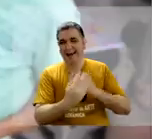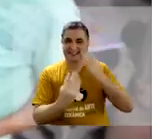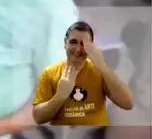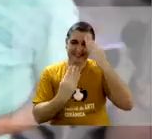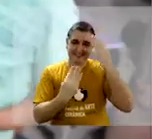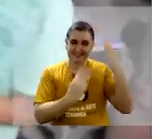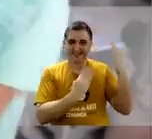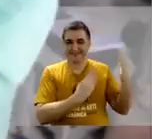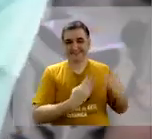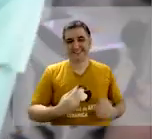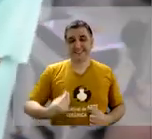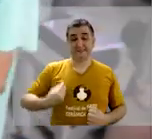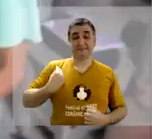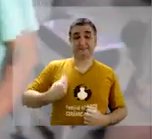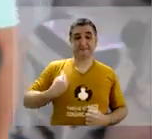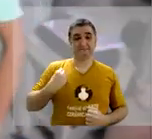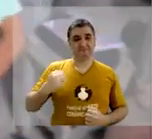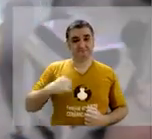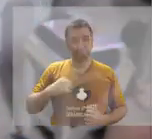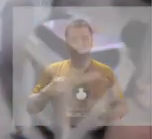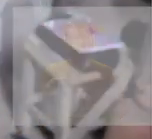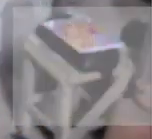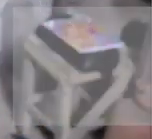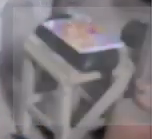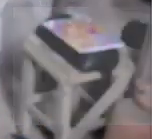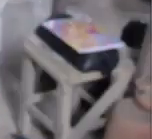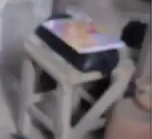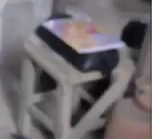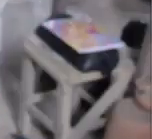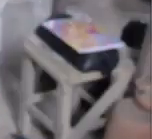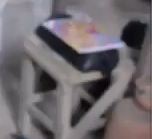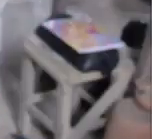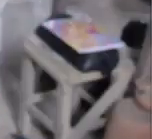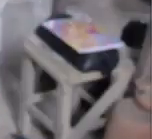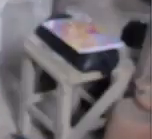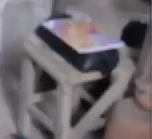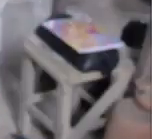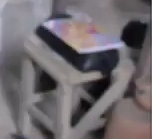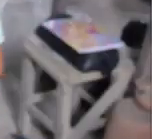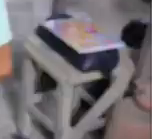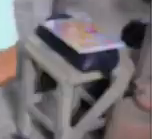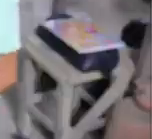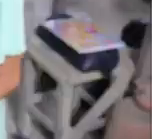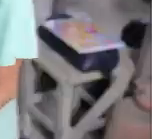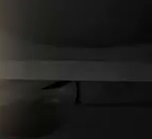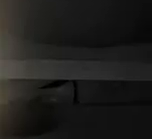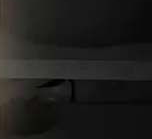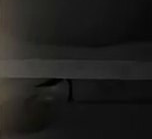daria, né? Então, isso aqui pra mim foi uma lição de vida.